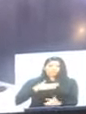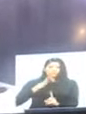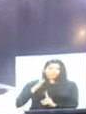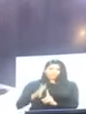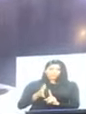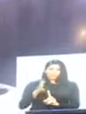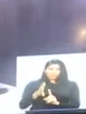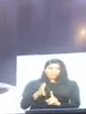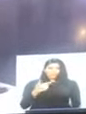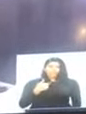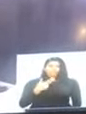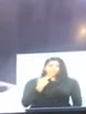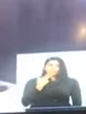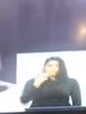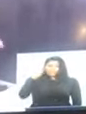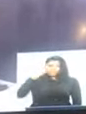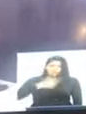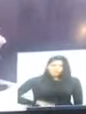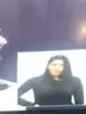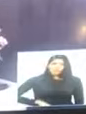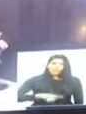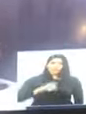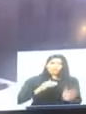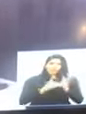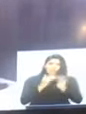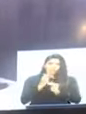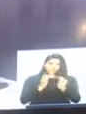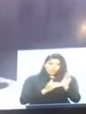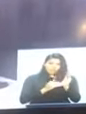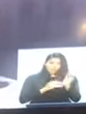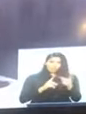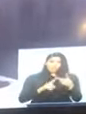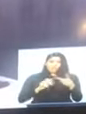reconhecimento. E digo mais, Eusébio e